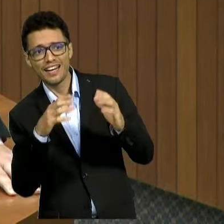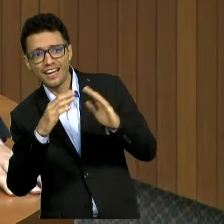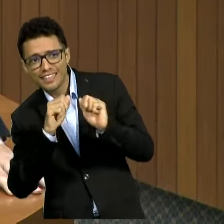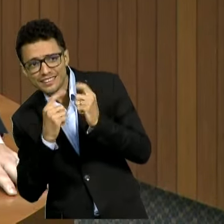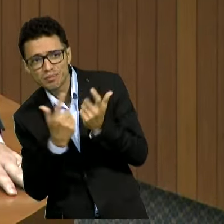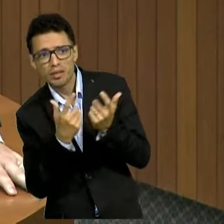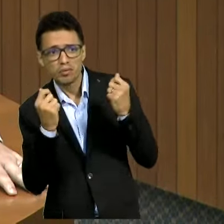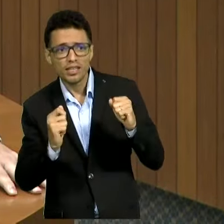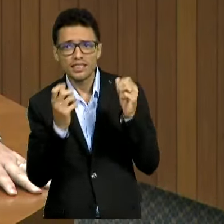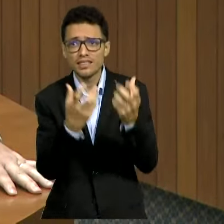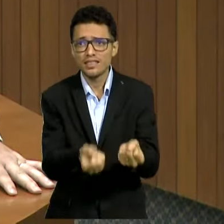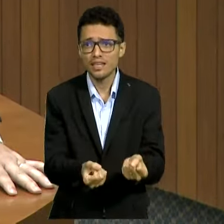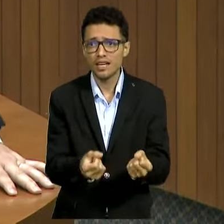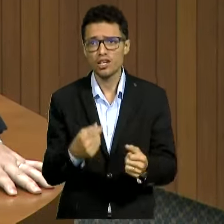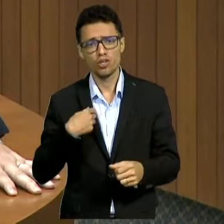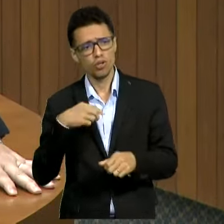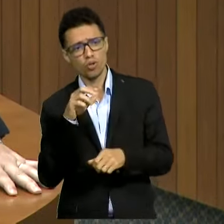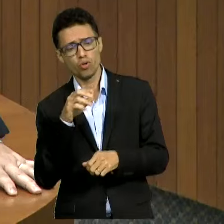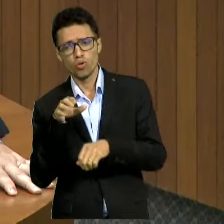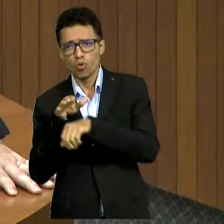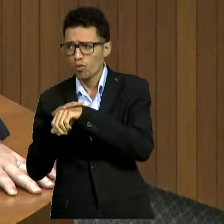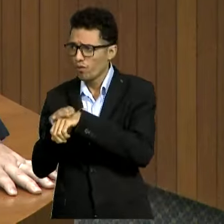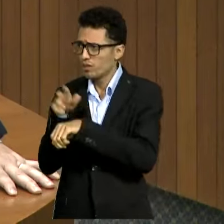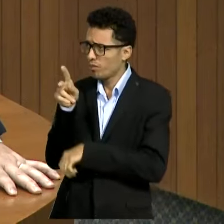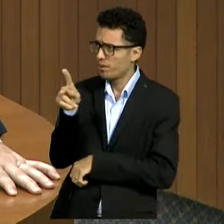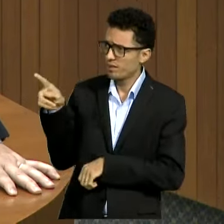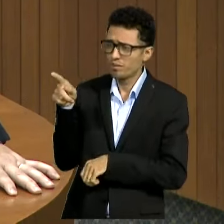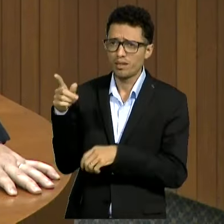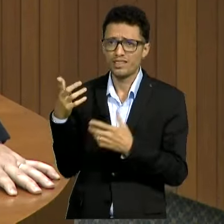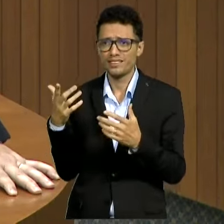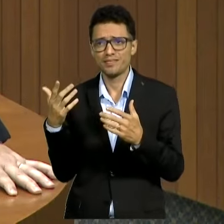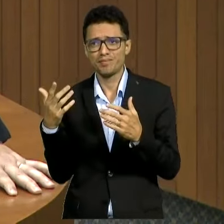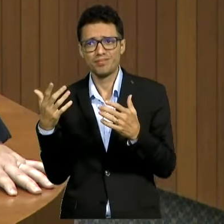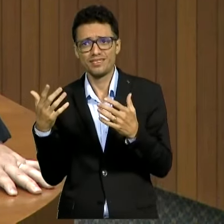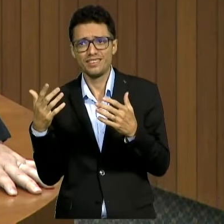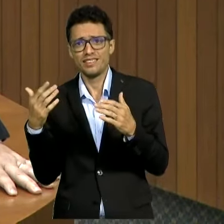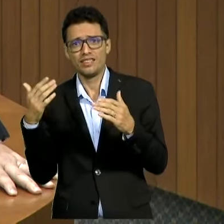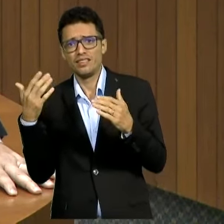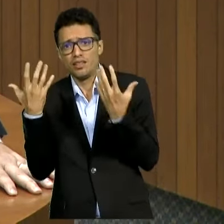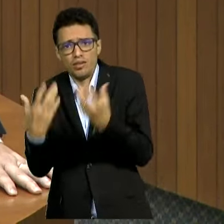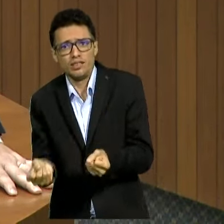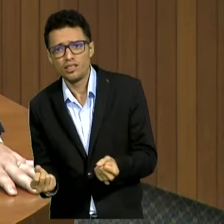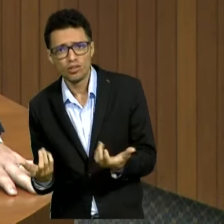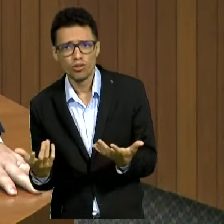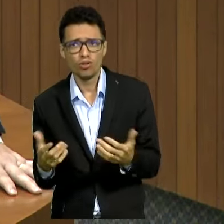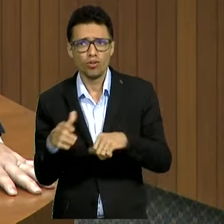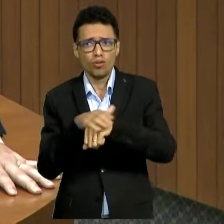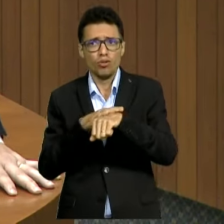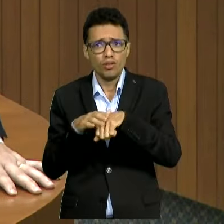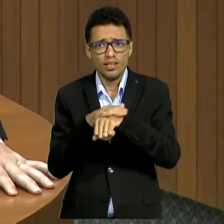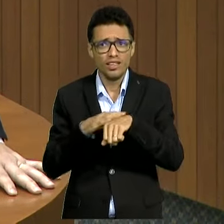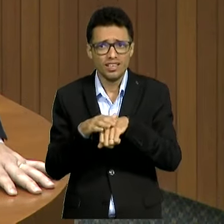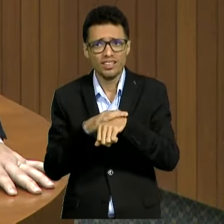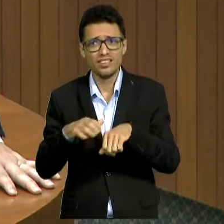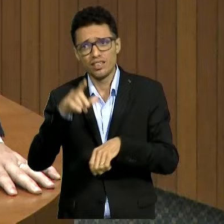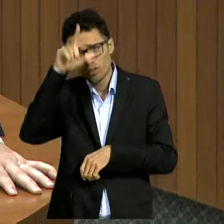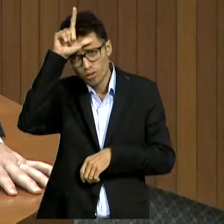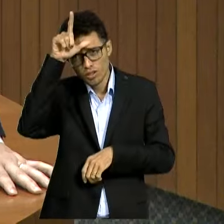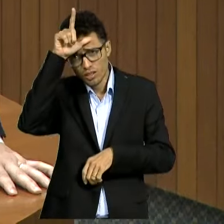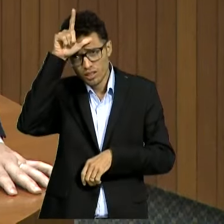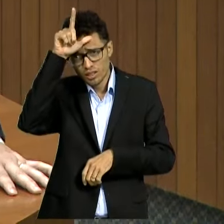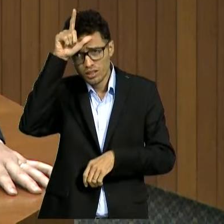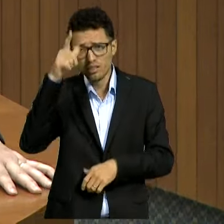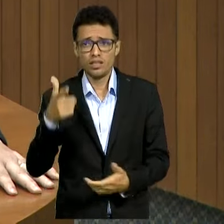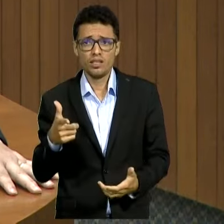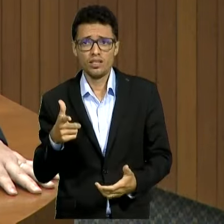contrária. Em conversa com o presidente da Comissão de Educação, me revelou ser contrária. Em conversa ainda há pouco com o líder do governo, deputado